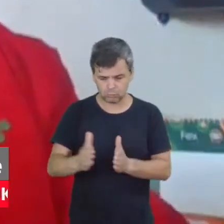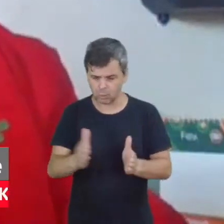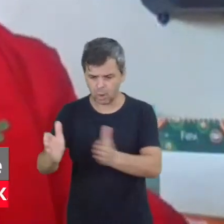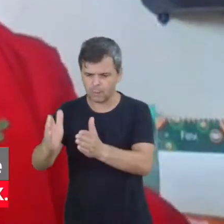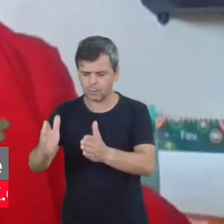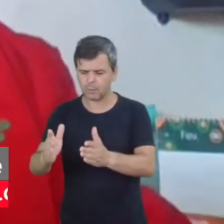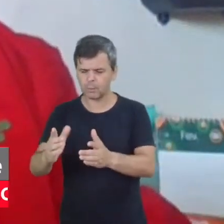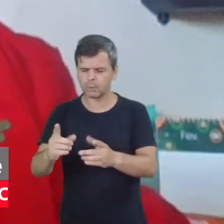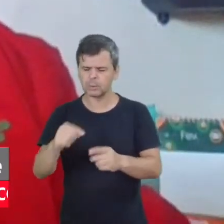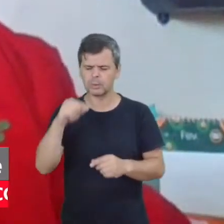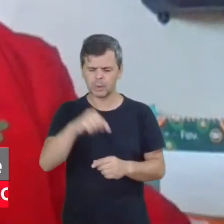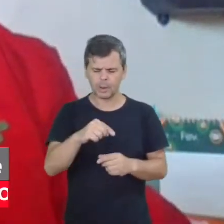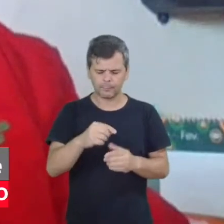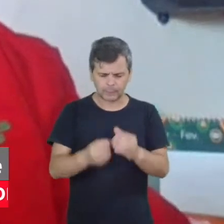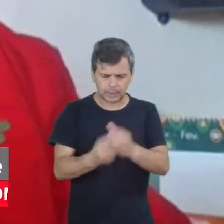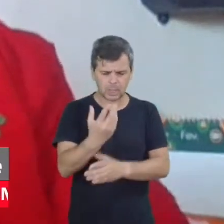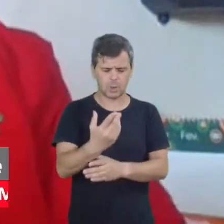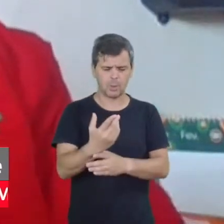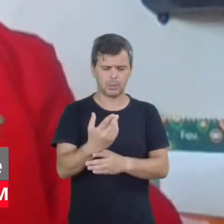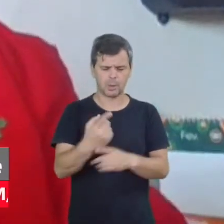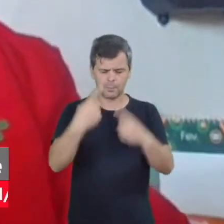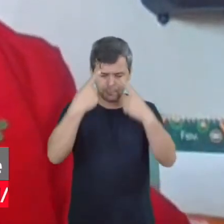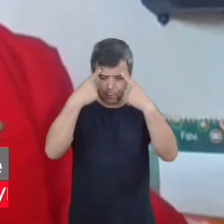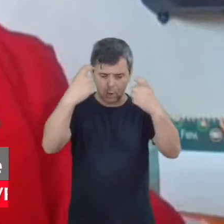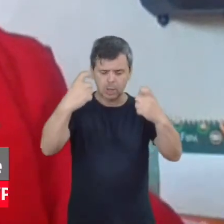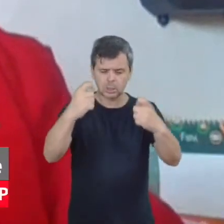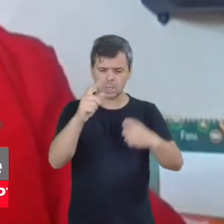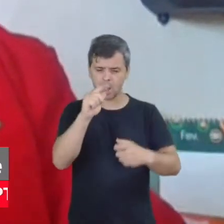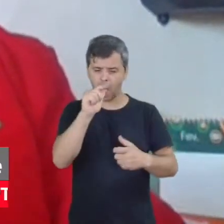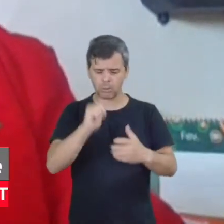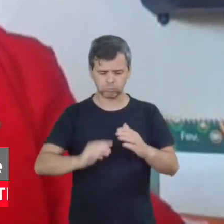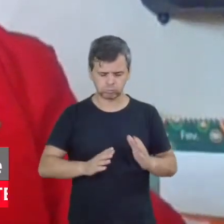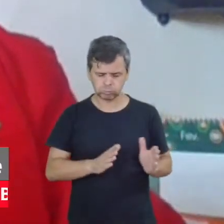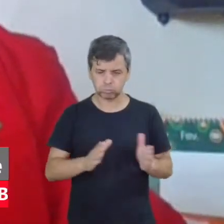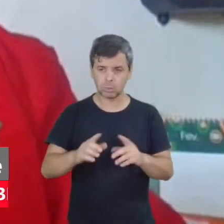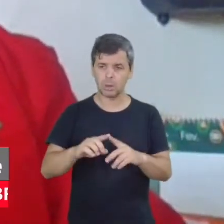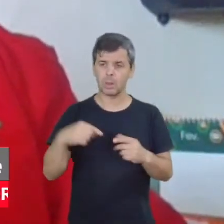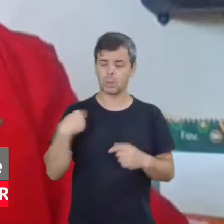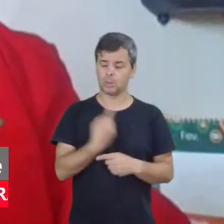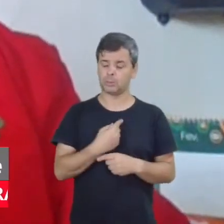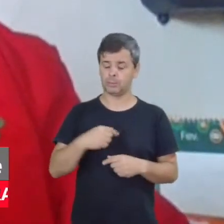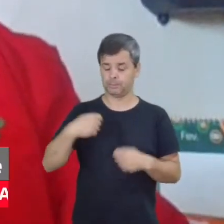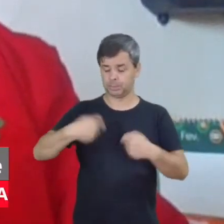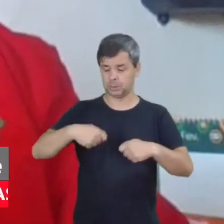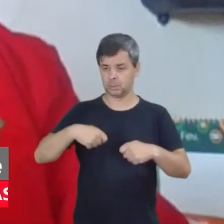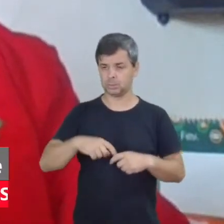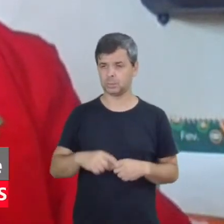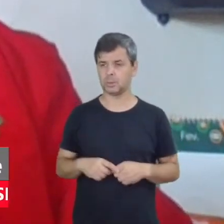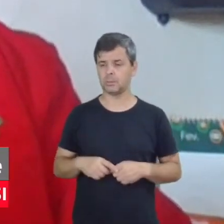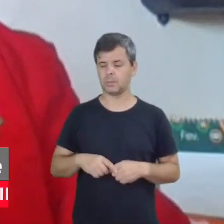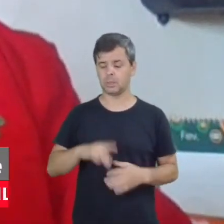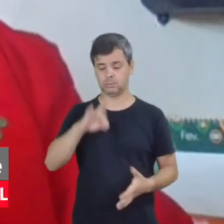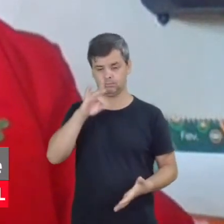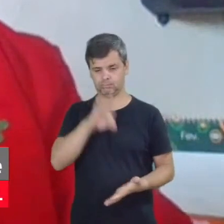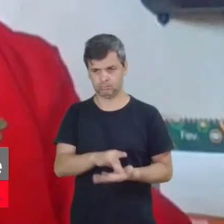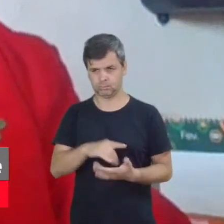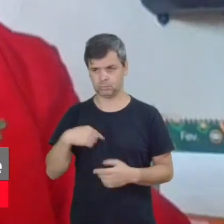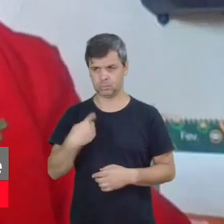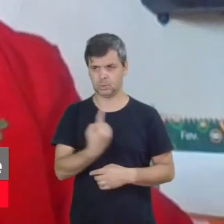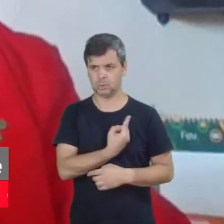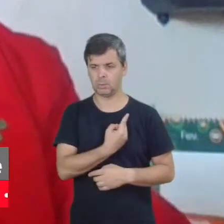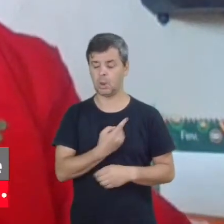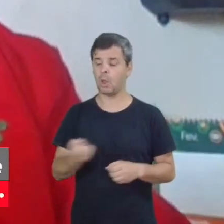de violência das águas. Nessa perspectiva que eu acho que nós precisamos enfrentar. Tenho certeza que nós